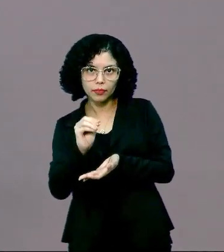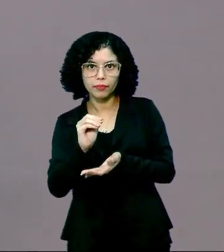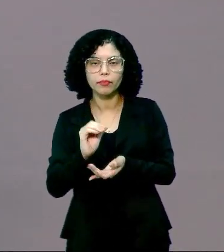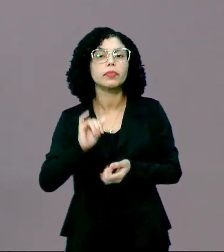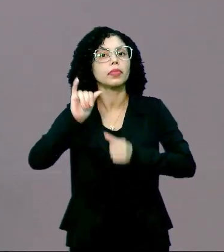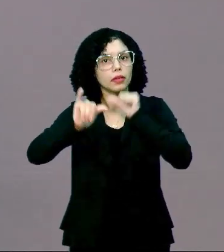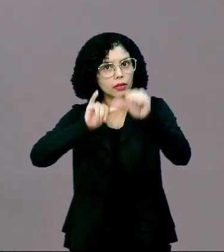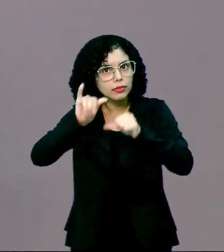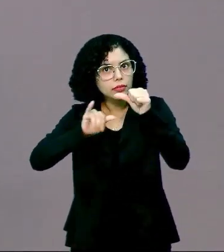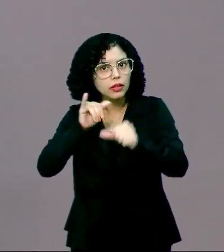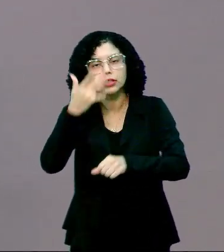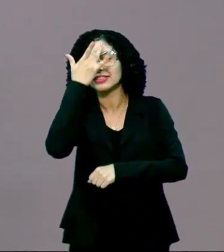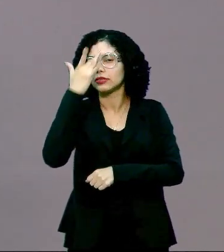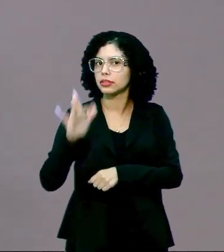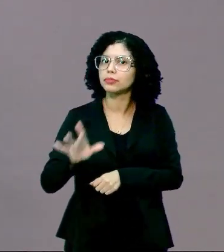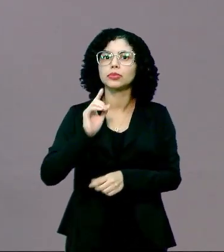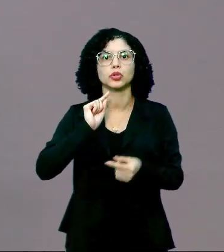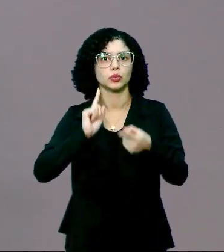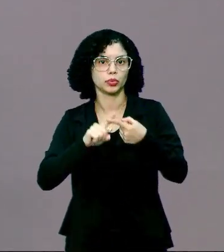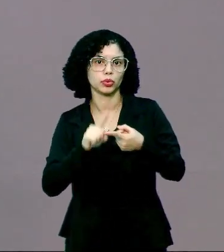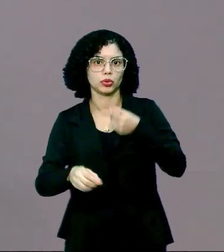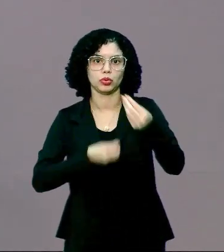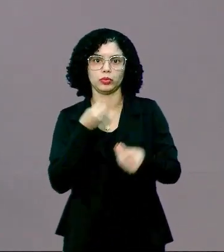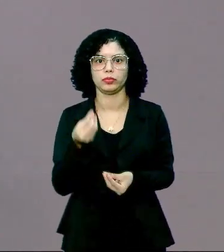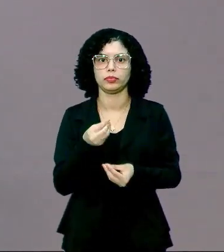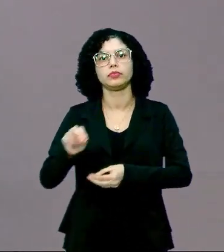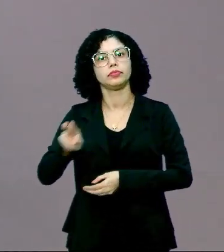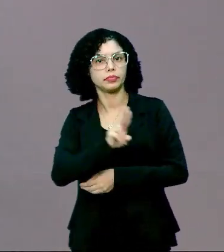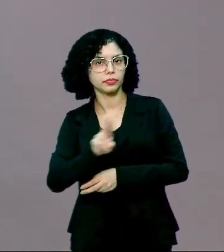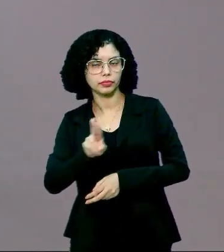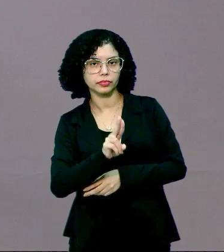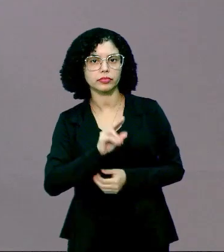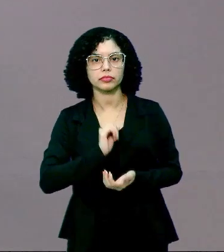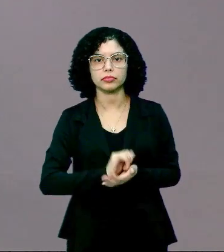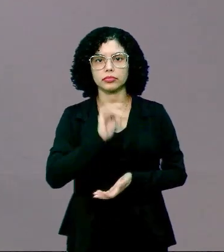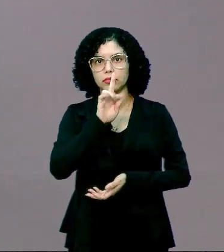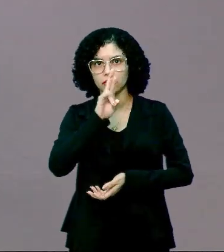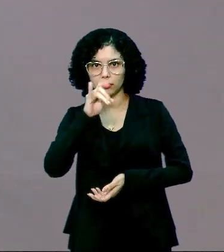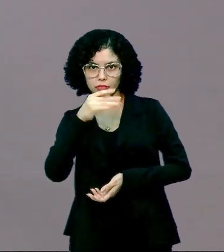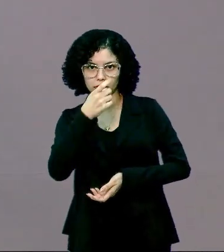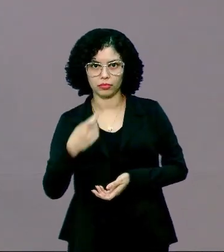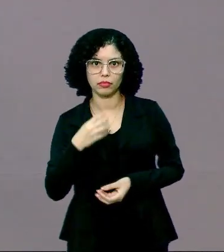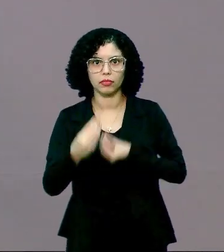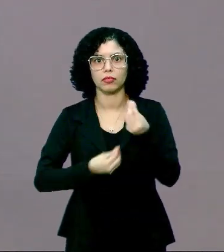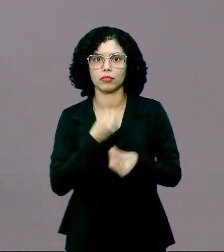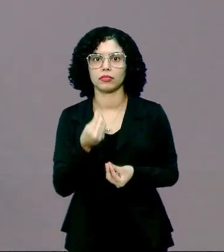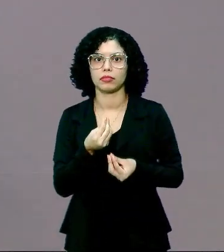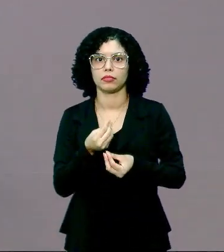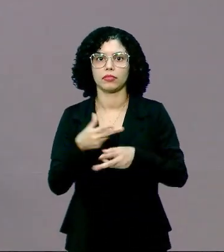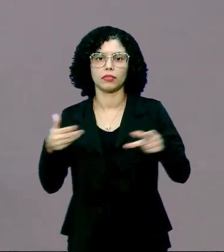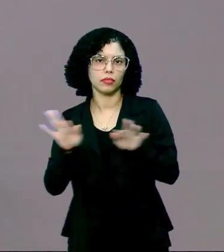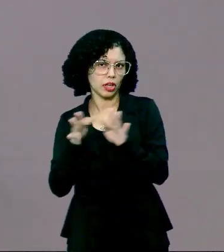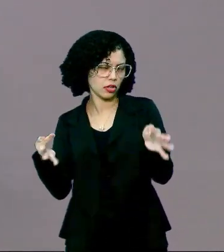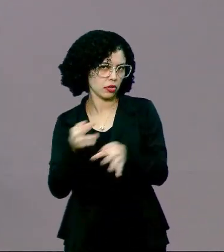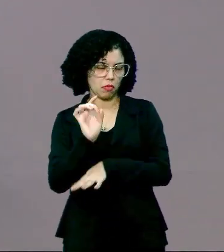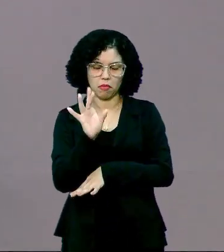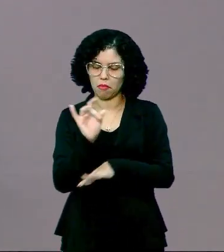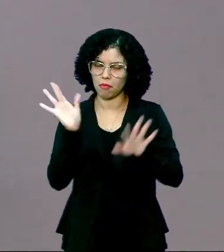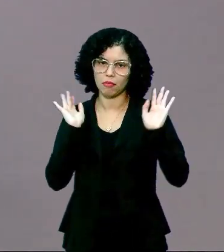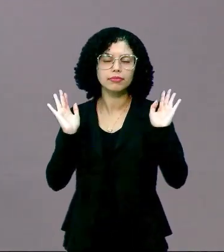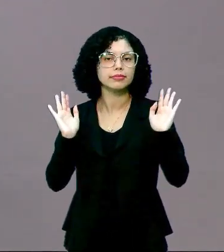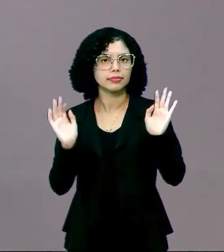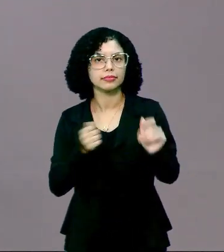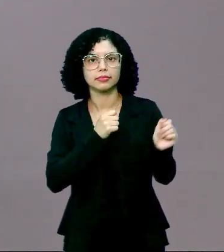radiação que não se sabia o motivo, e aí se chamou o nome de raio-x, como se fosse uma simples variável. Então fica